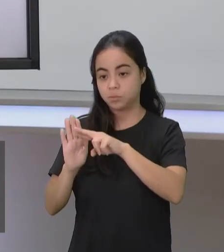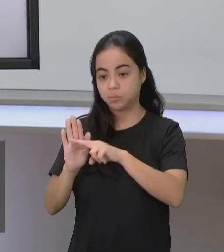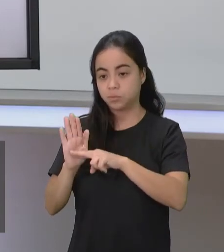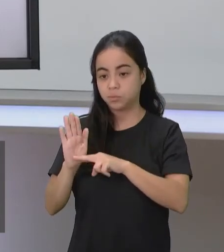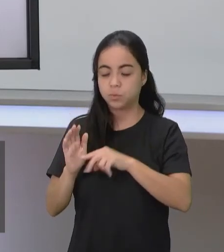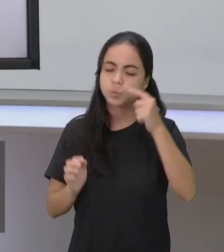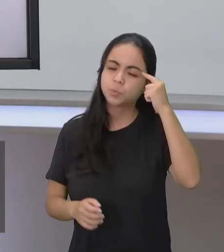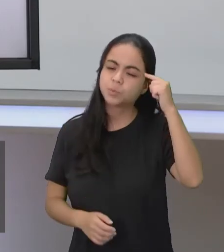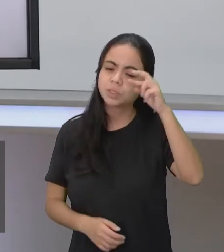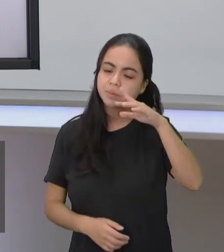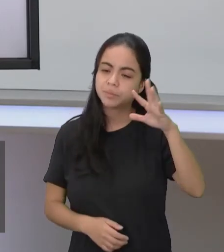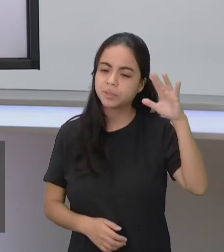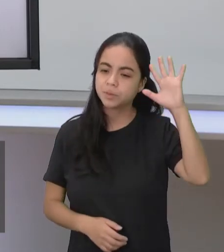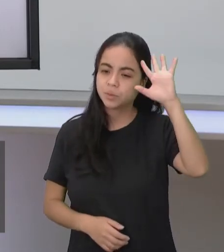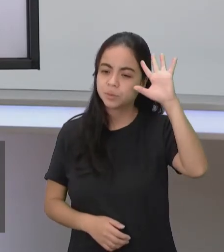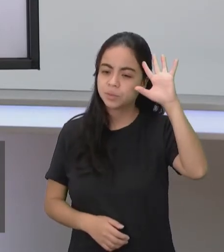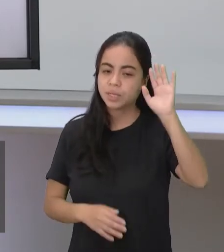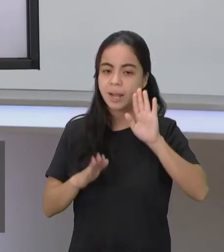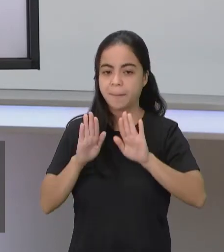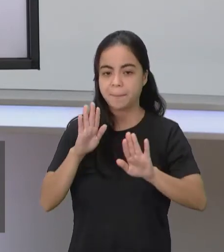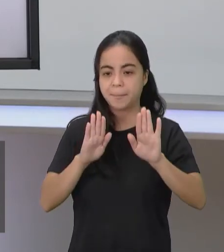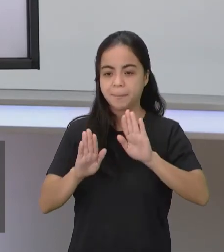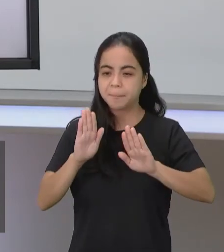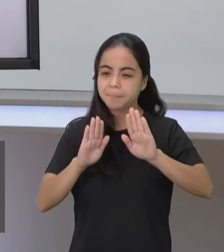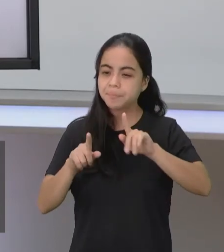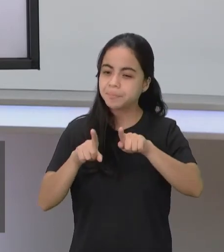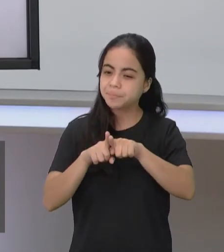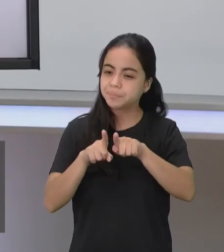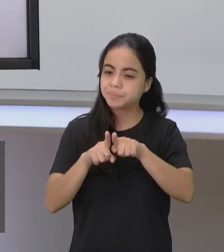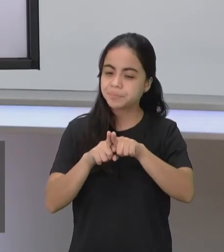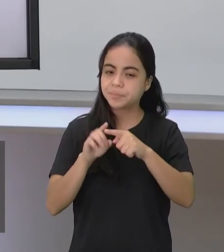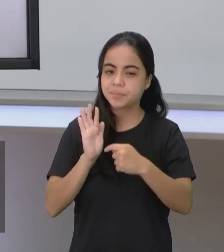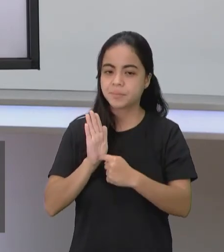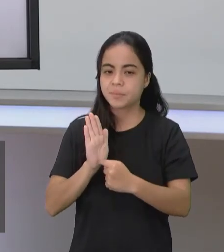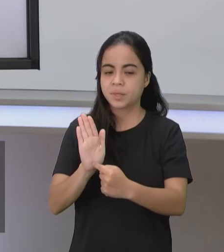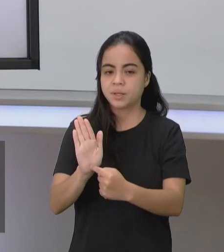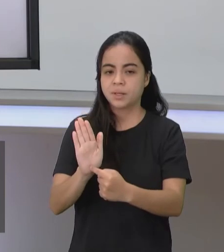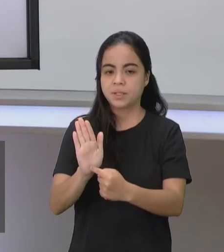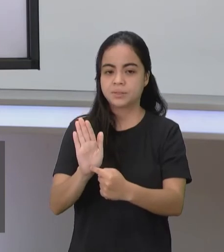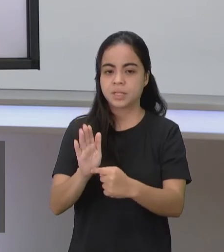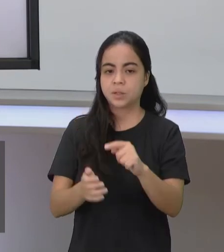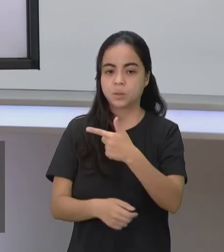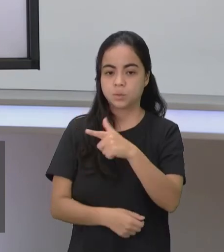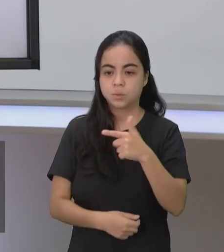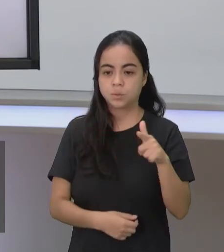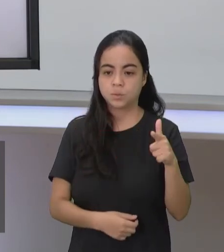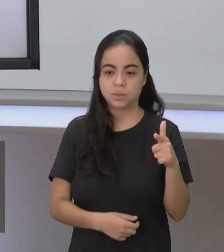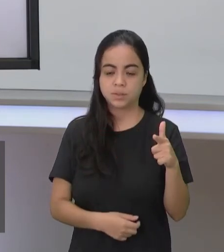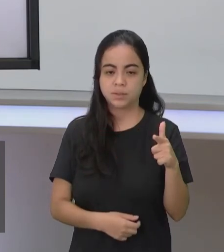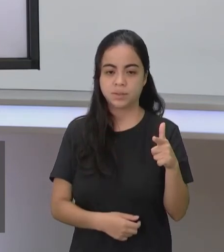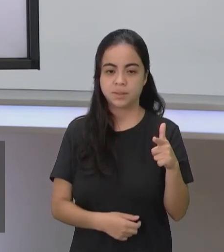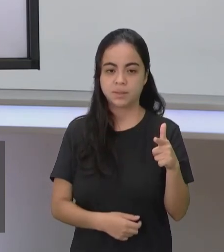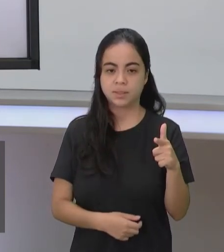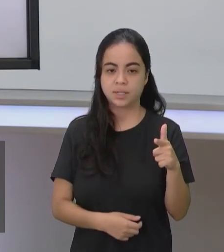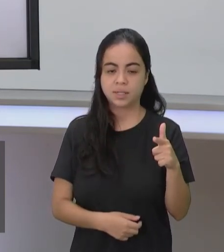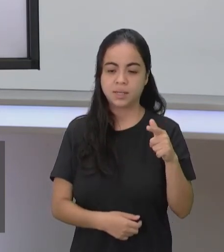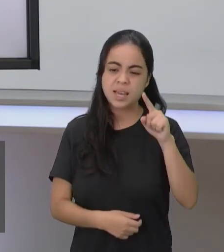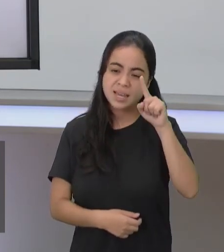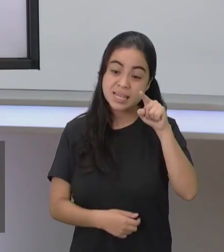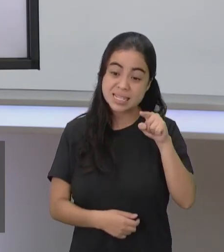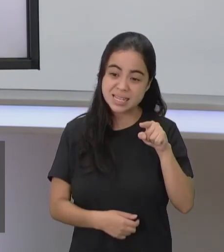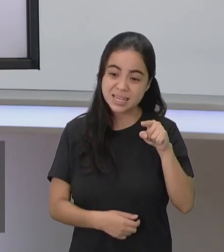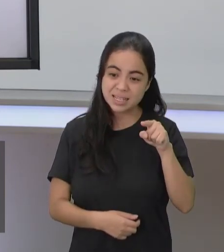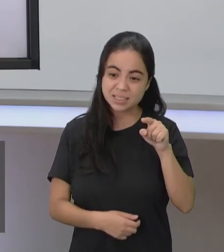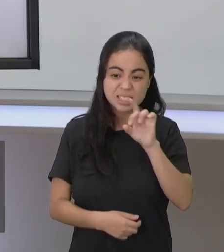abstrato, Só que isso também mostra que não existe algo que e